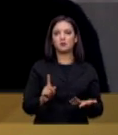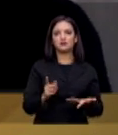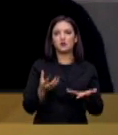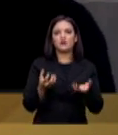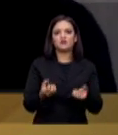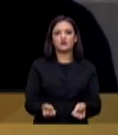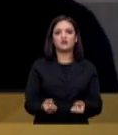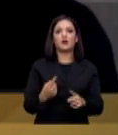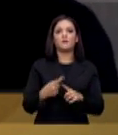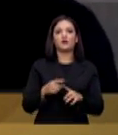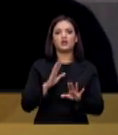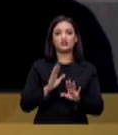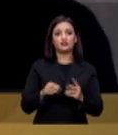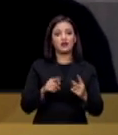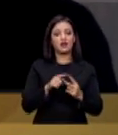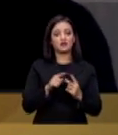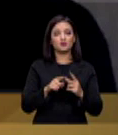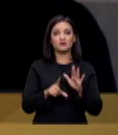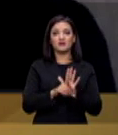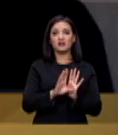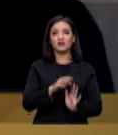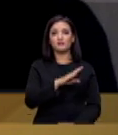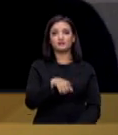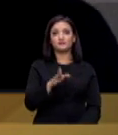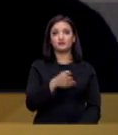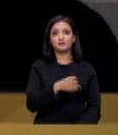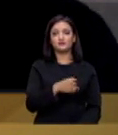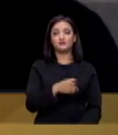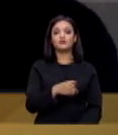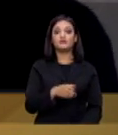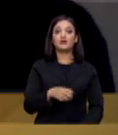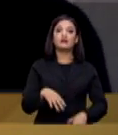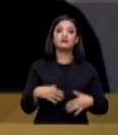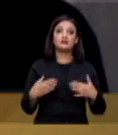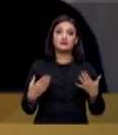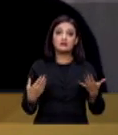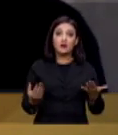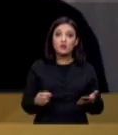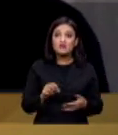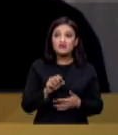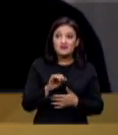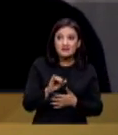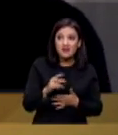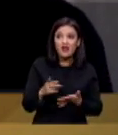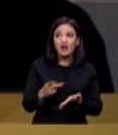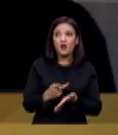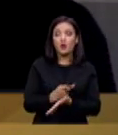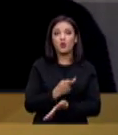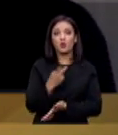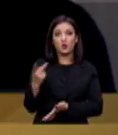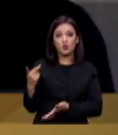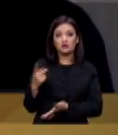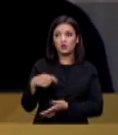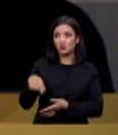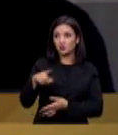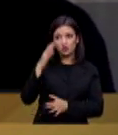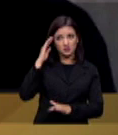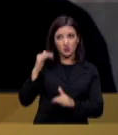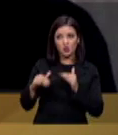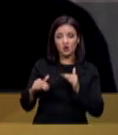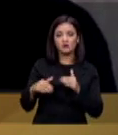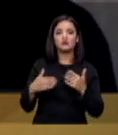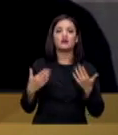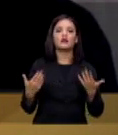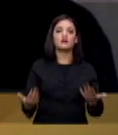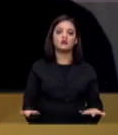haja vista a revogação dessas normas, e se superada esta prejudicialidade, o eminente ministro